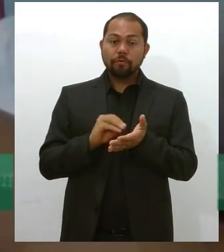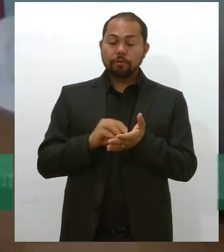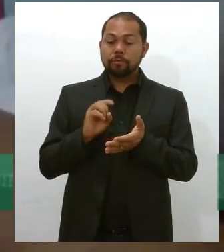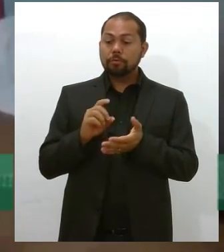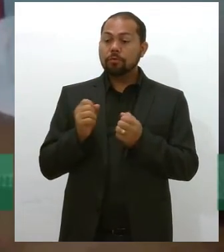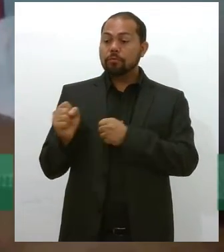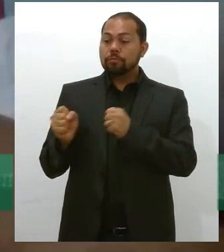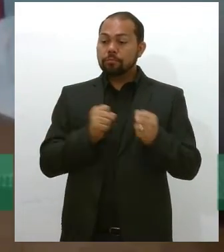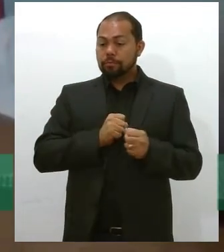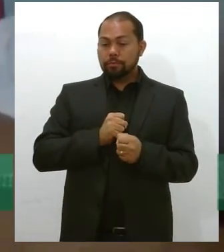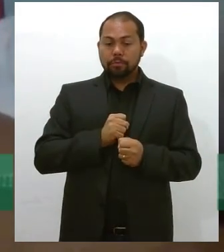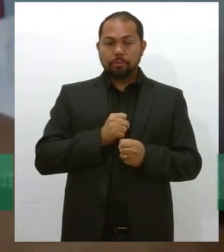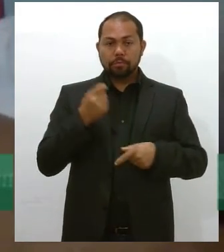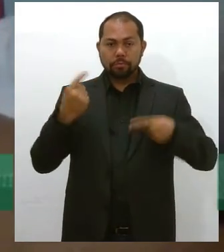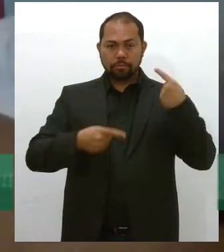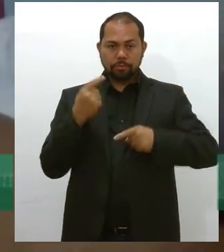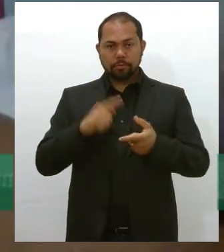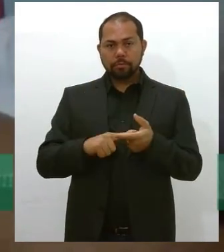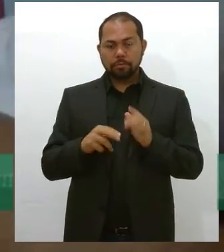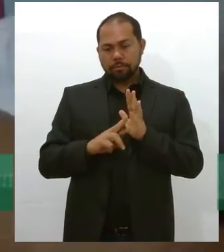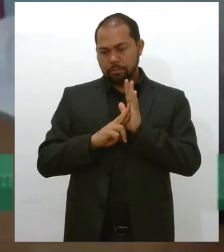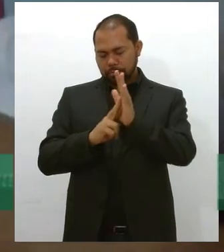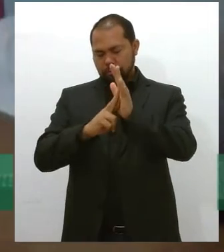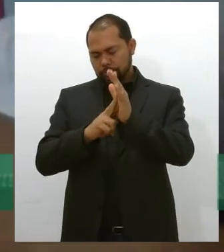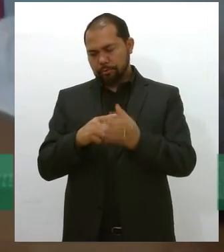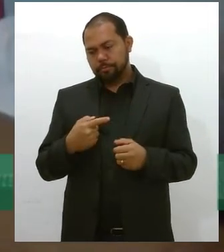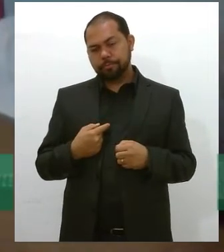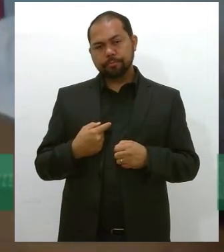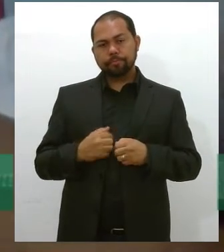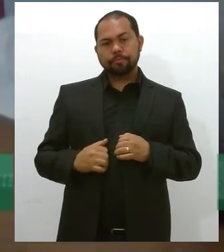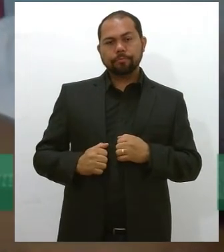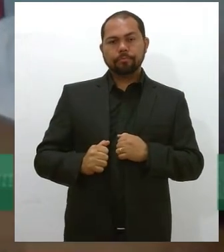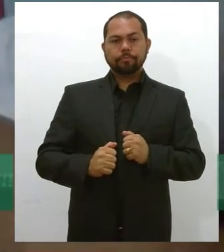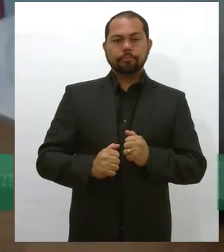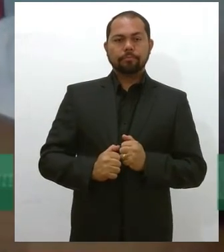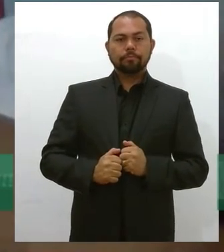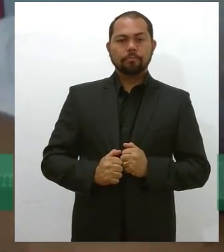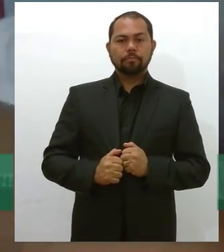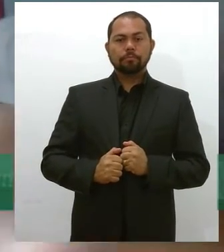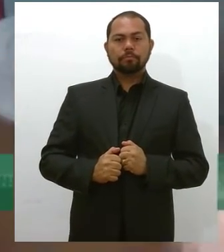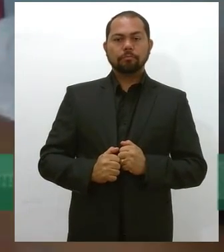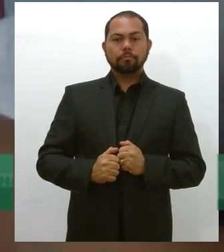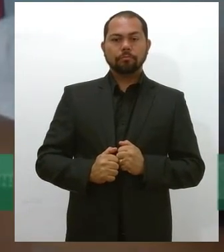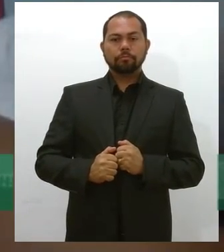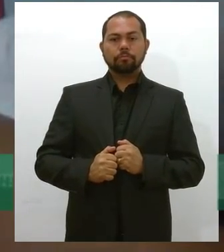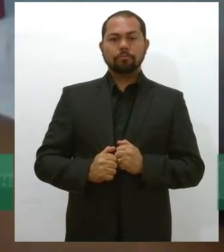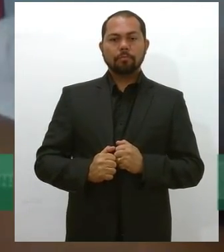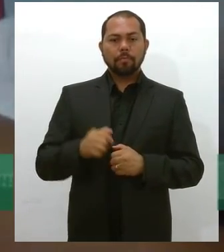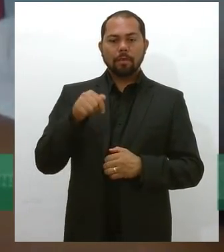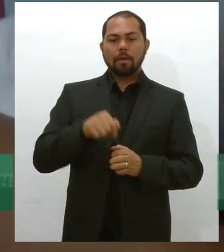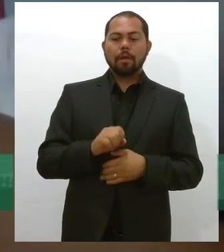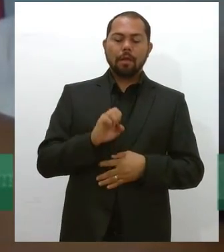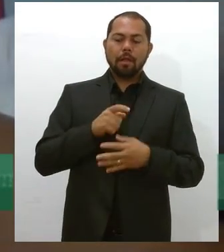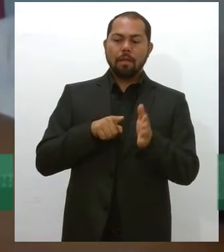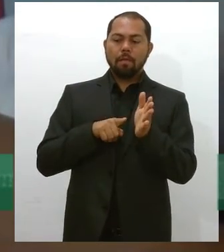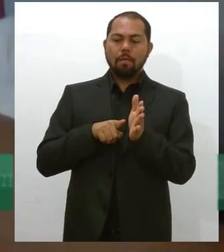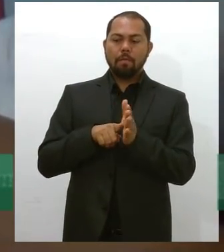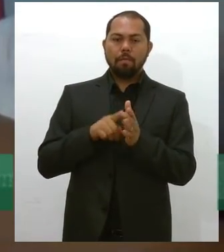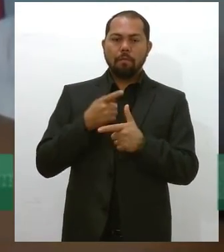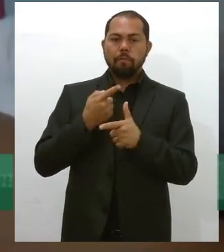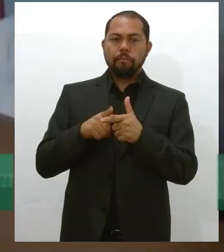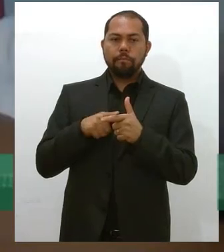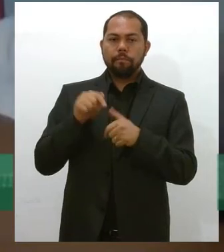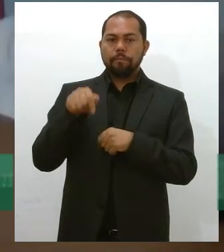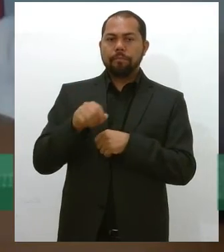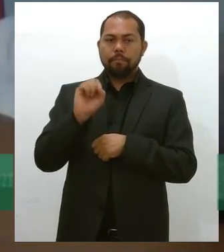ser representantes das questões aqui do Estado. Né? Isso eu estou falando em termos de conselho